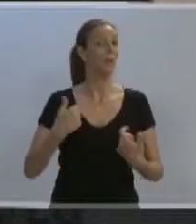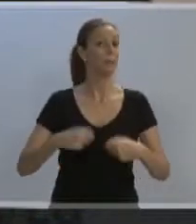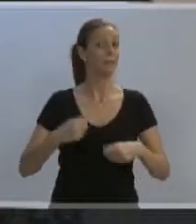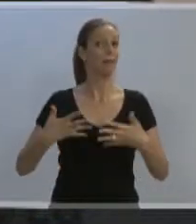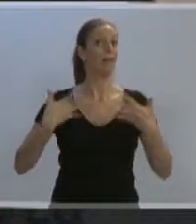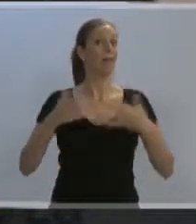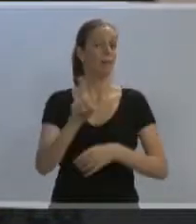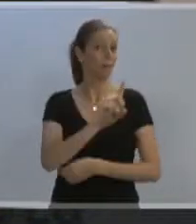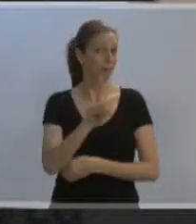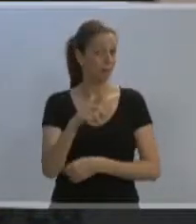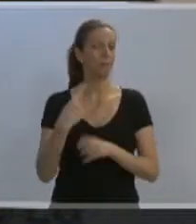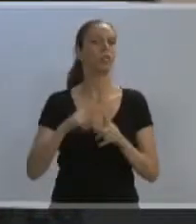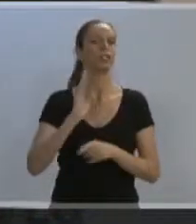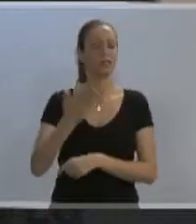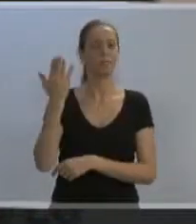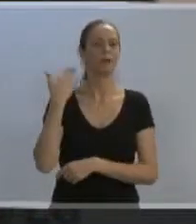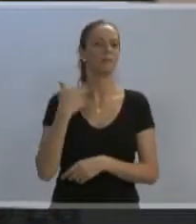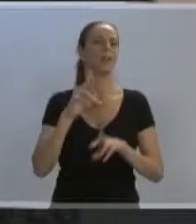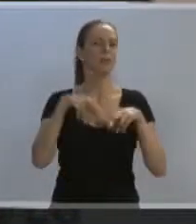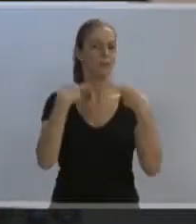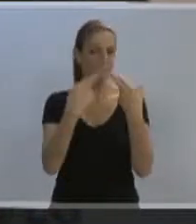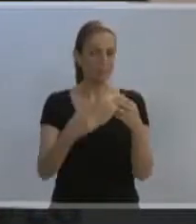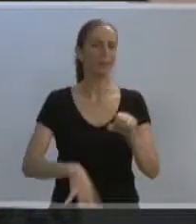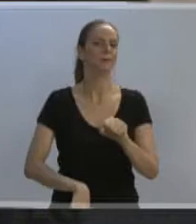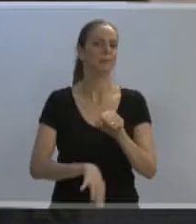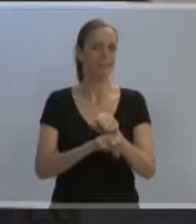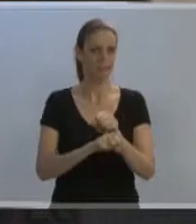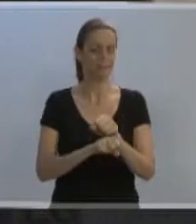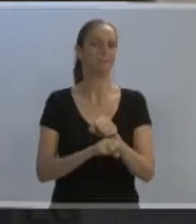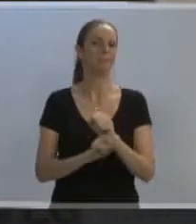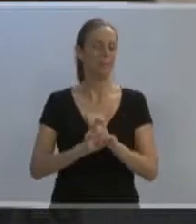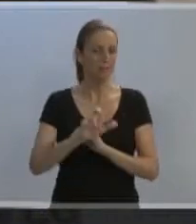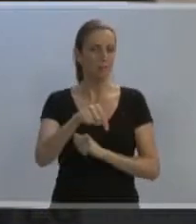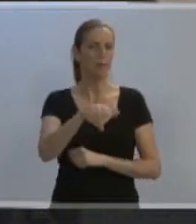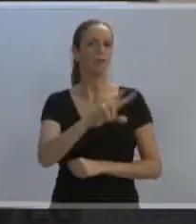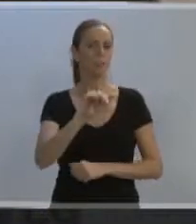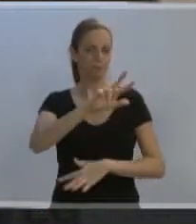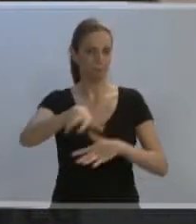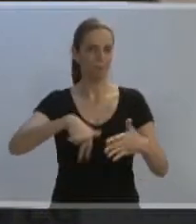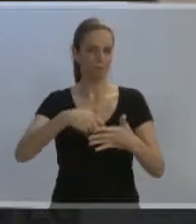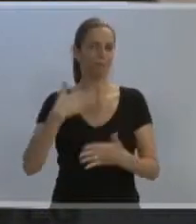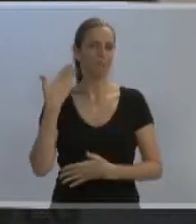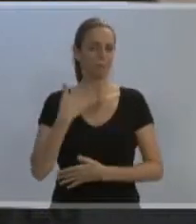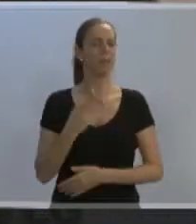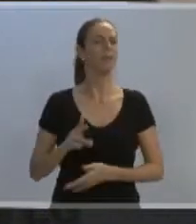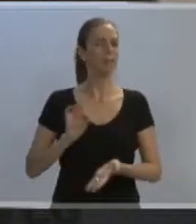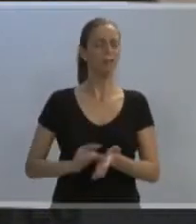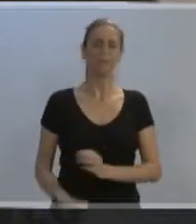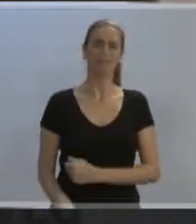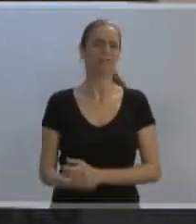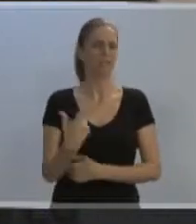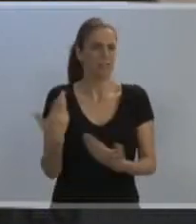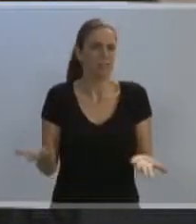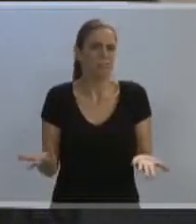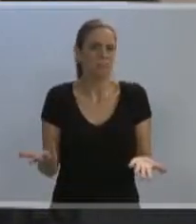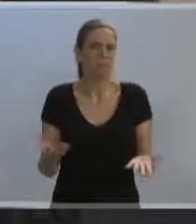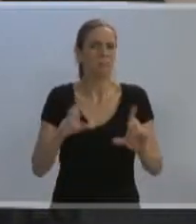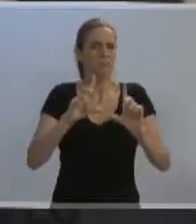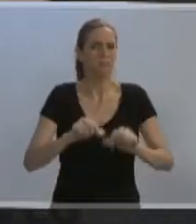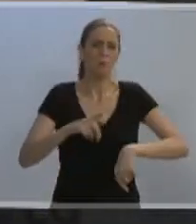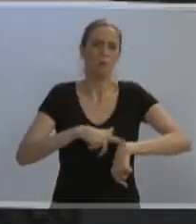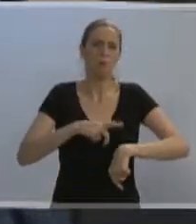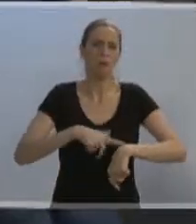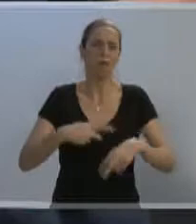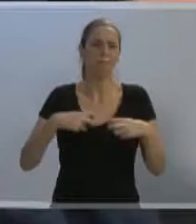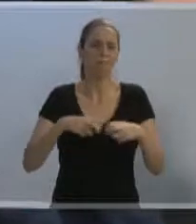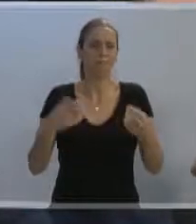infelizmente porque a gente já tinha feito essa conversa, ou seja, isso eu vou falar depois na minha fala, é estranho realmente essa diminuição de horários, até porque